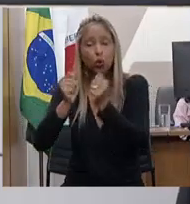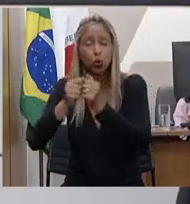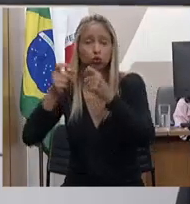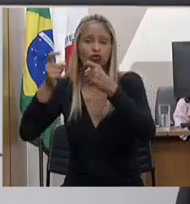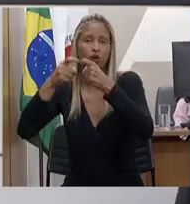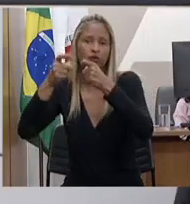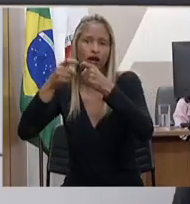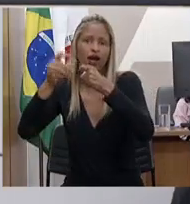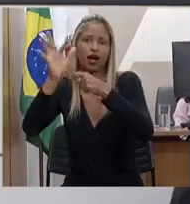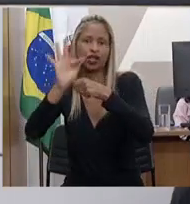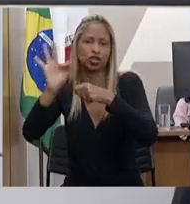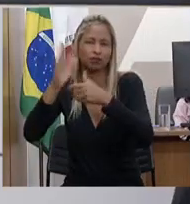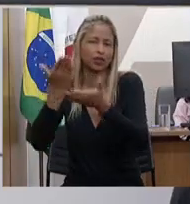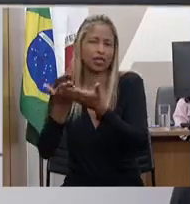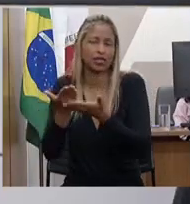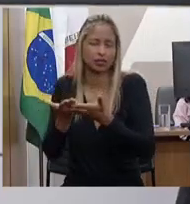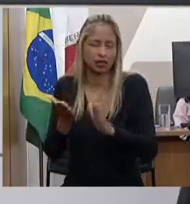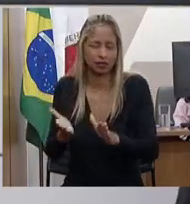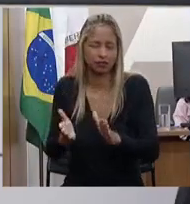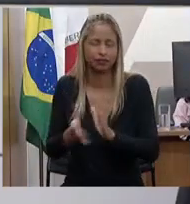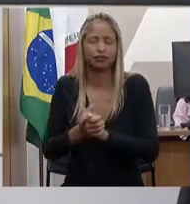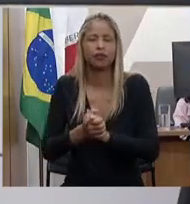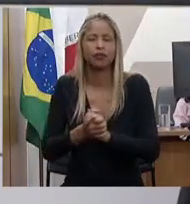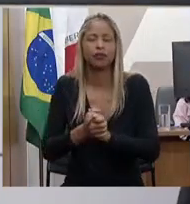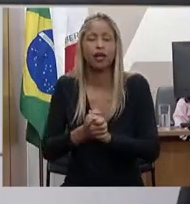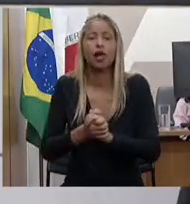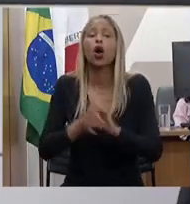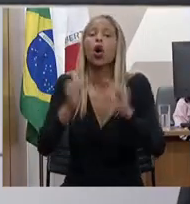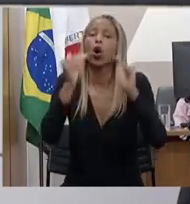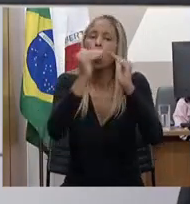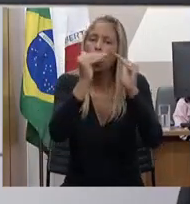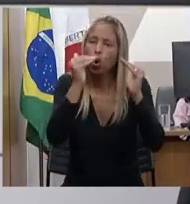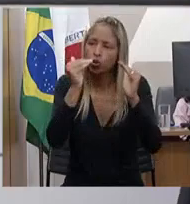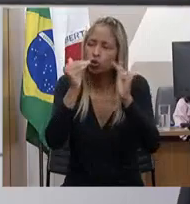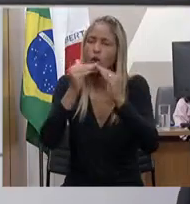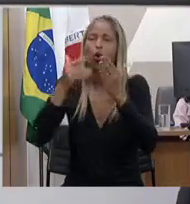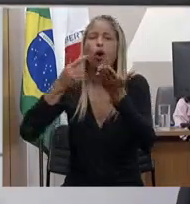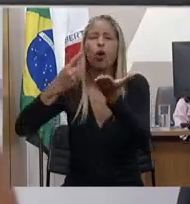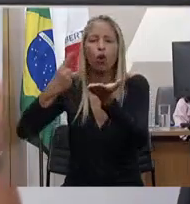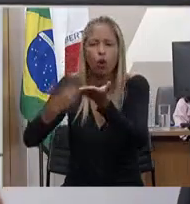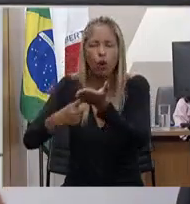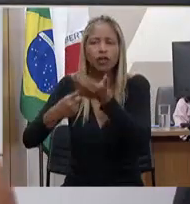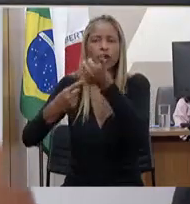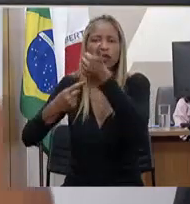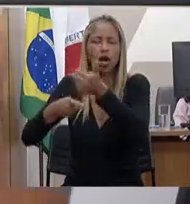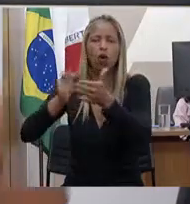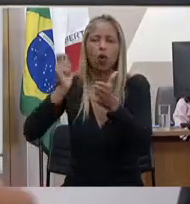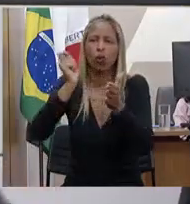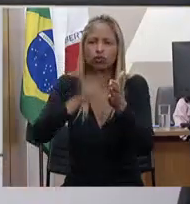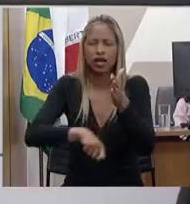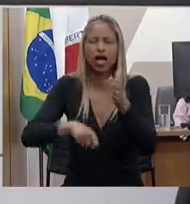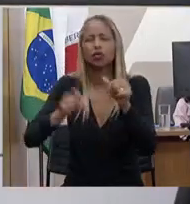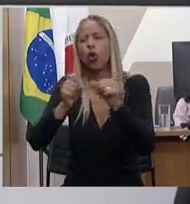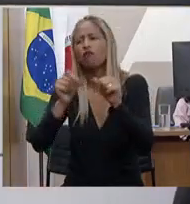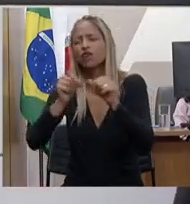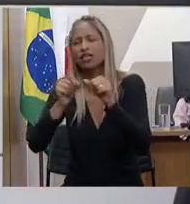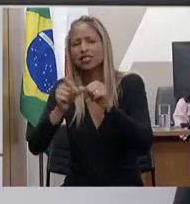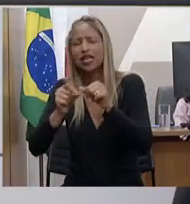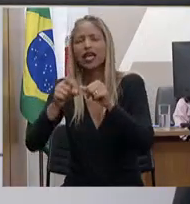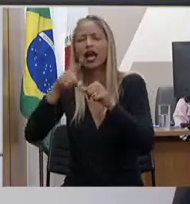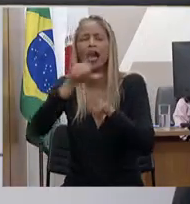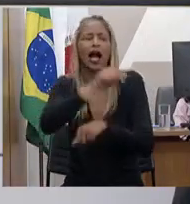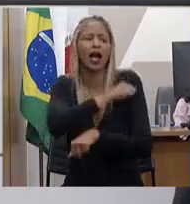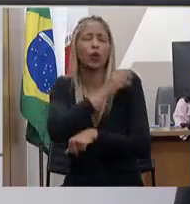de estágio desses estudantes lá no sindireto concordamos fechamos o acordo fizemos um contrato como é que seria o procedimento eles